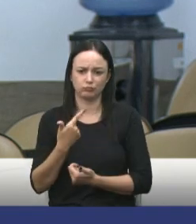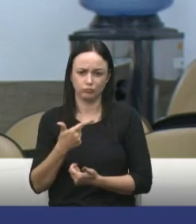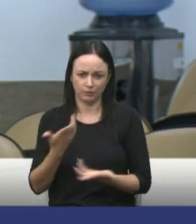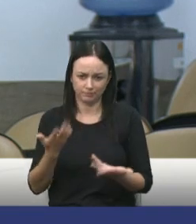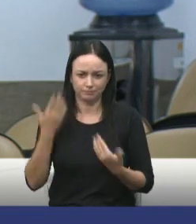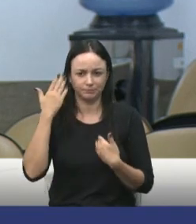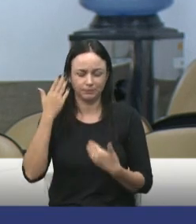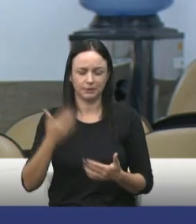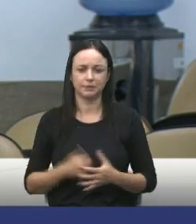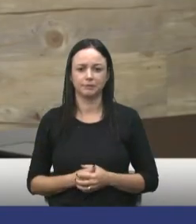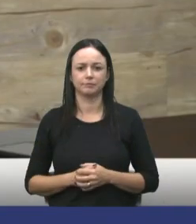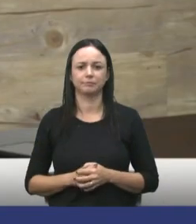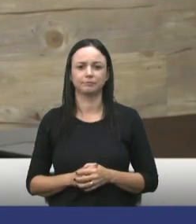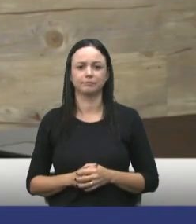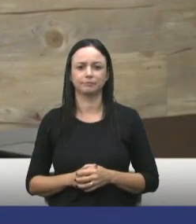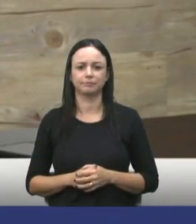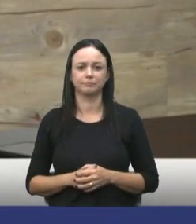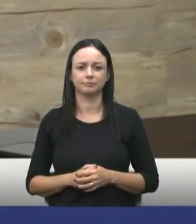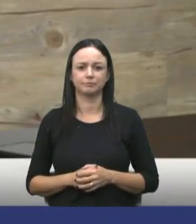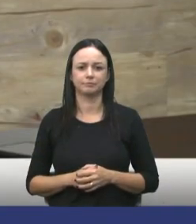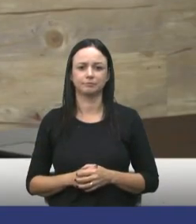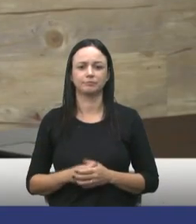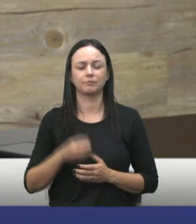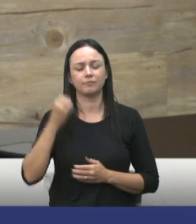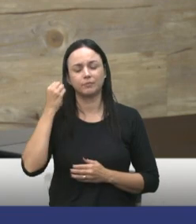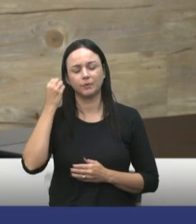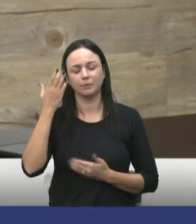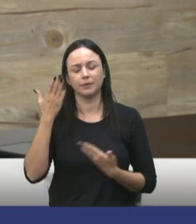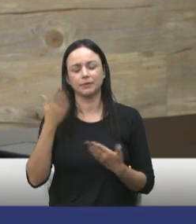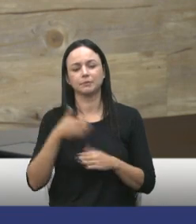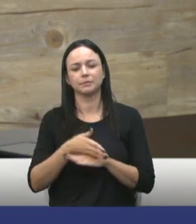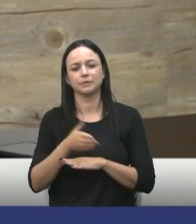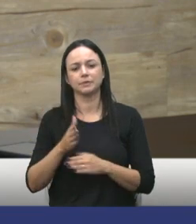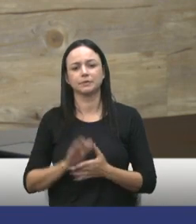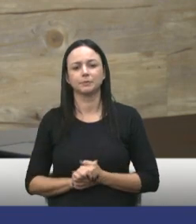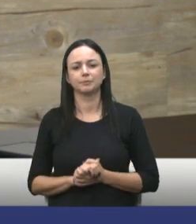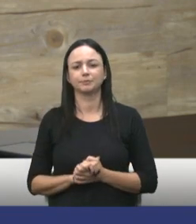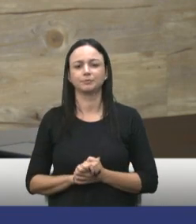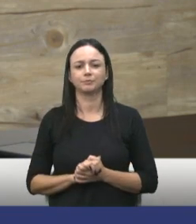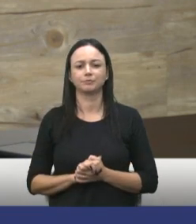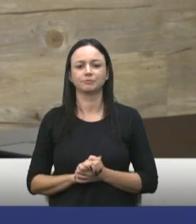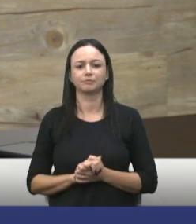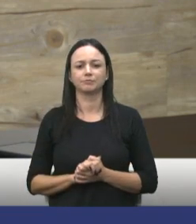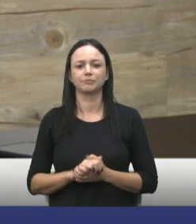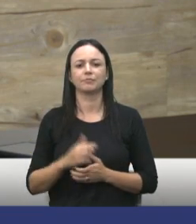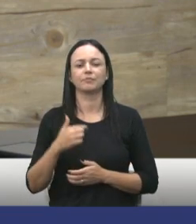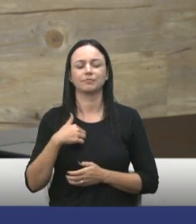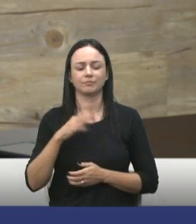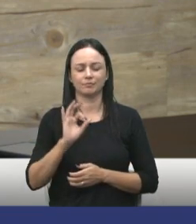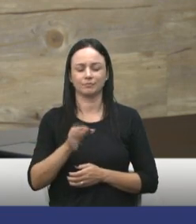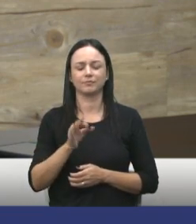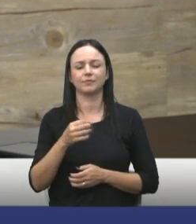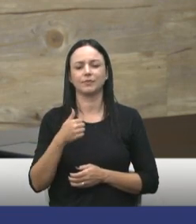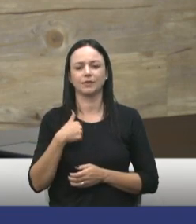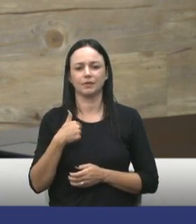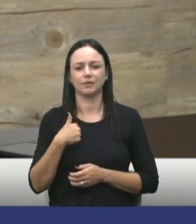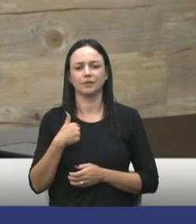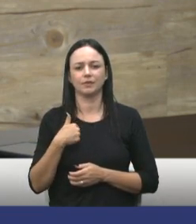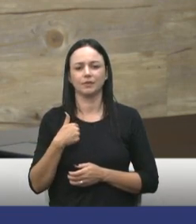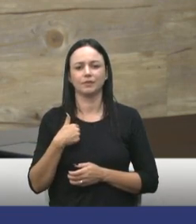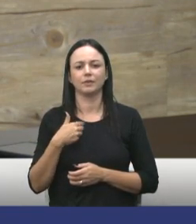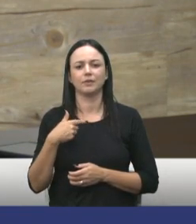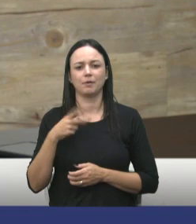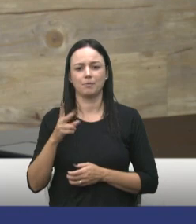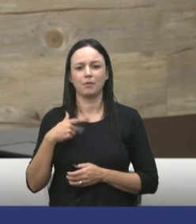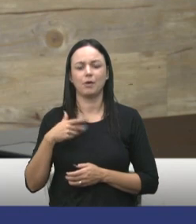obrigado. Obrigado pela participação. E realmente eu passo muito por... É meu